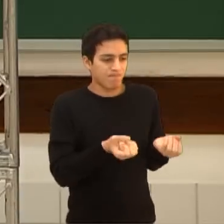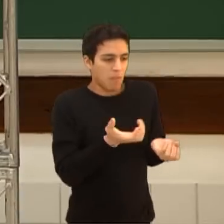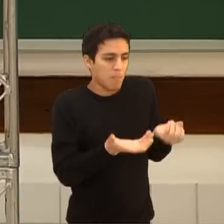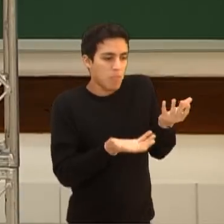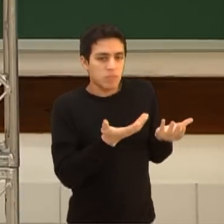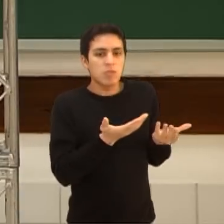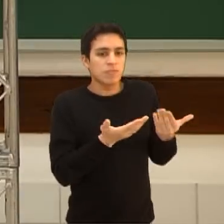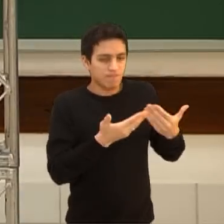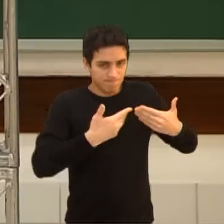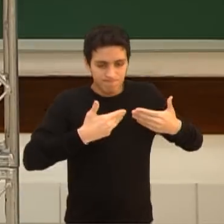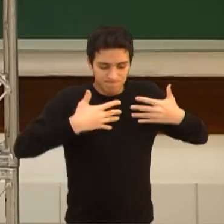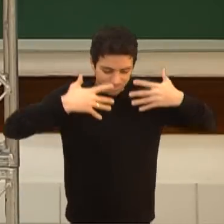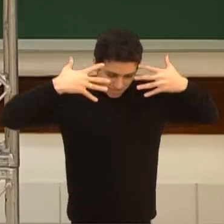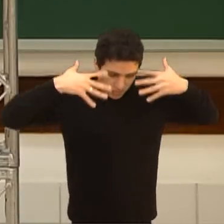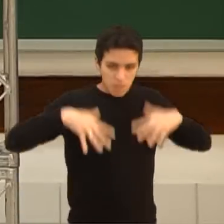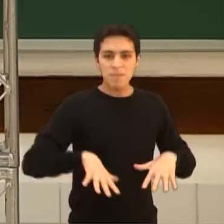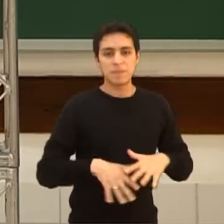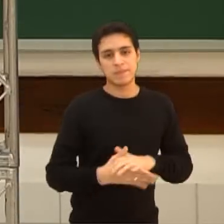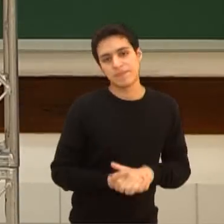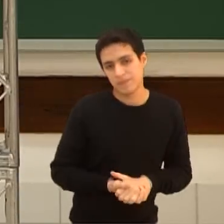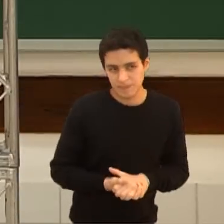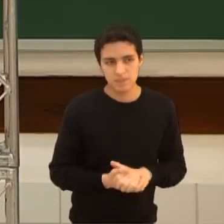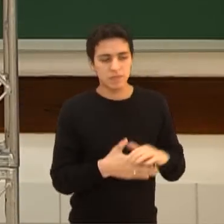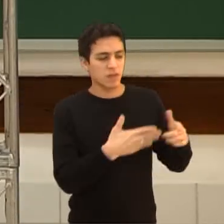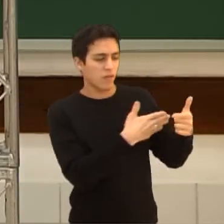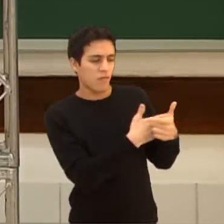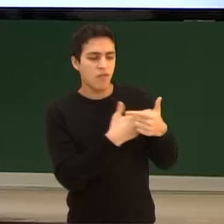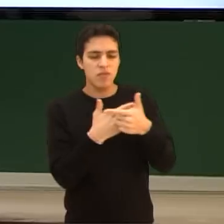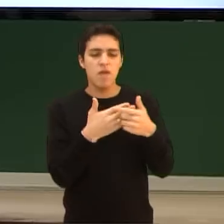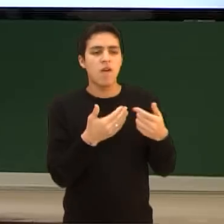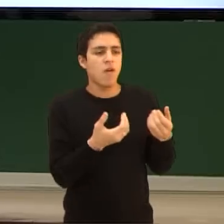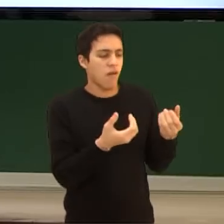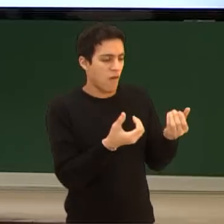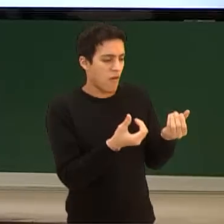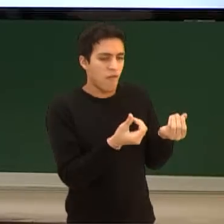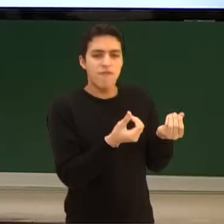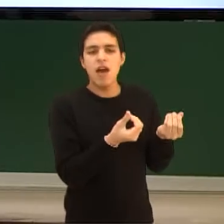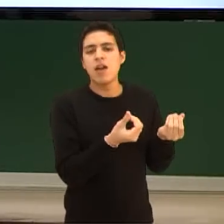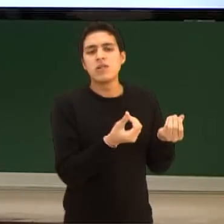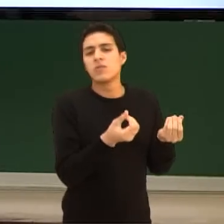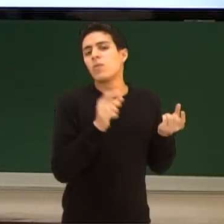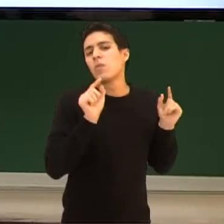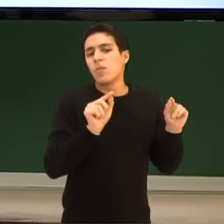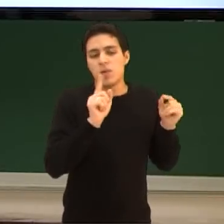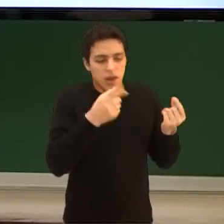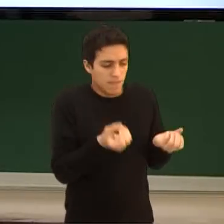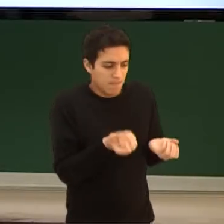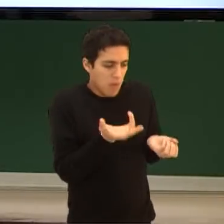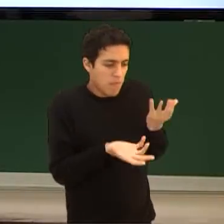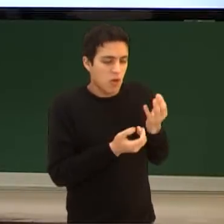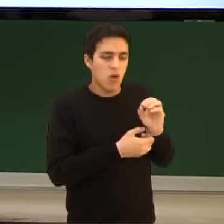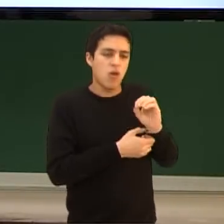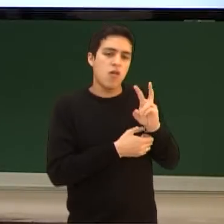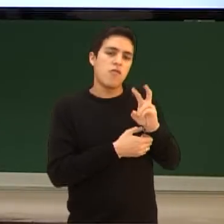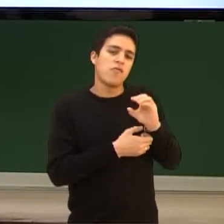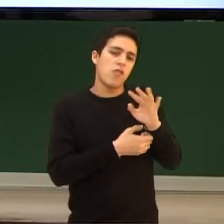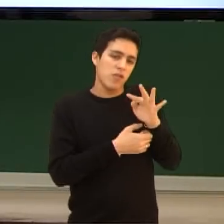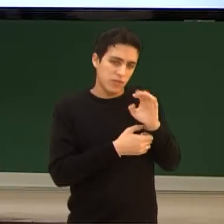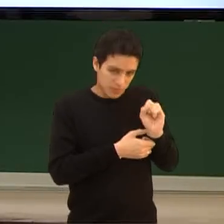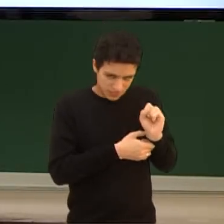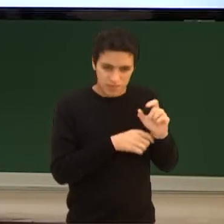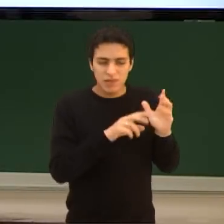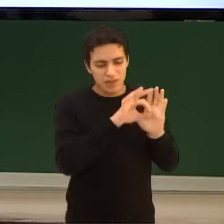e vão ser liberados, tá? Então, a função dos ovários, basicamente, é produzir esses ovócitos, né, que são